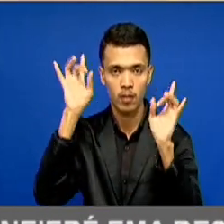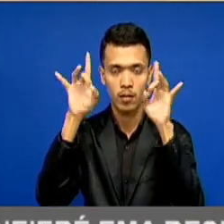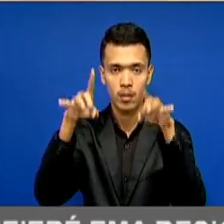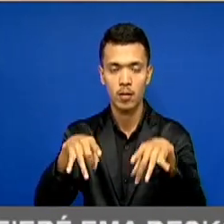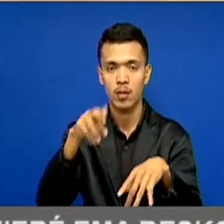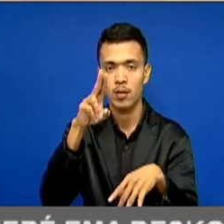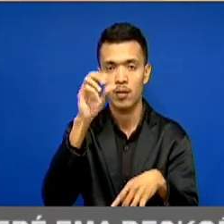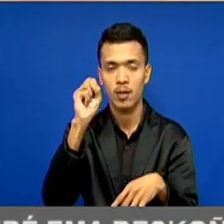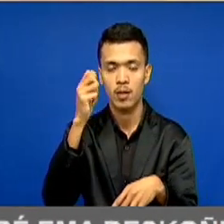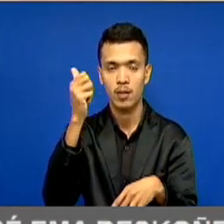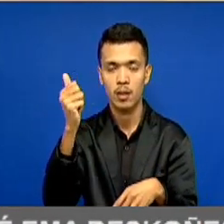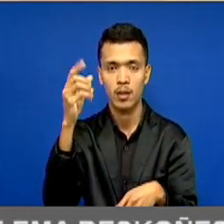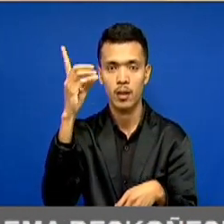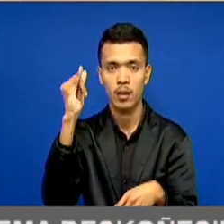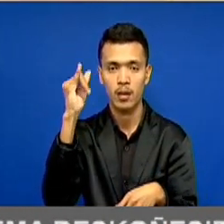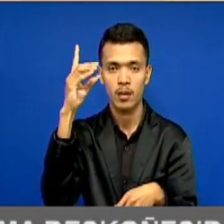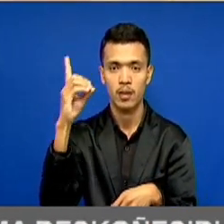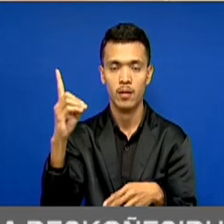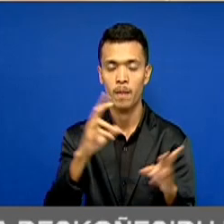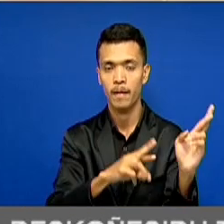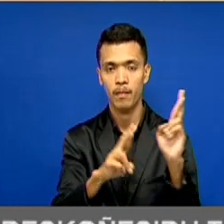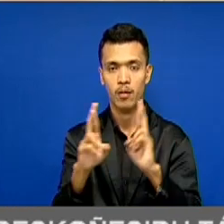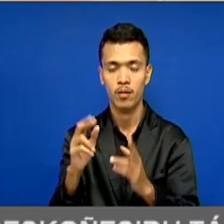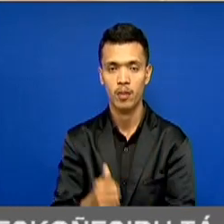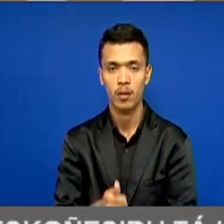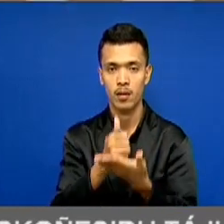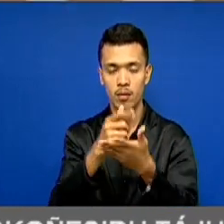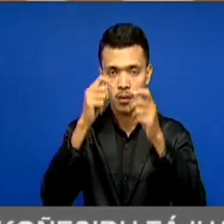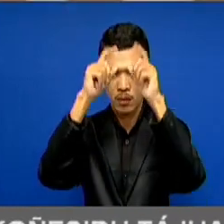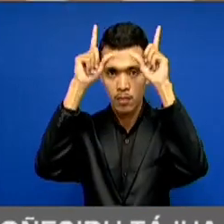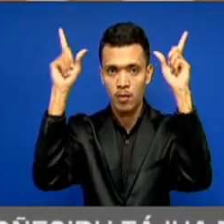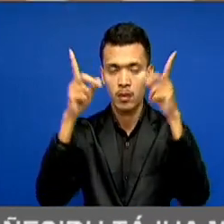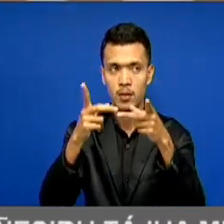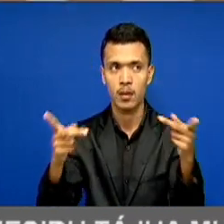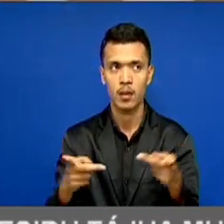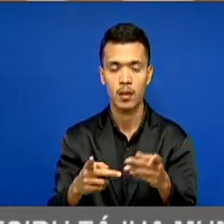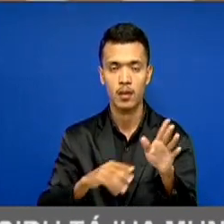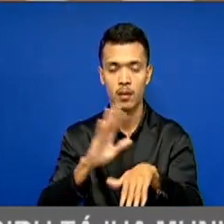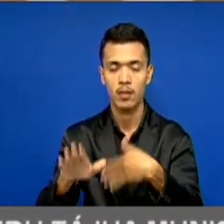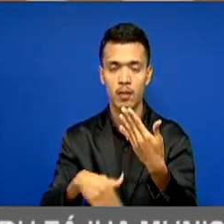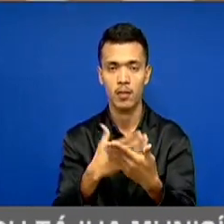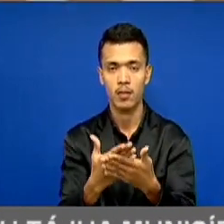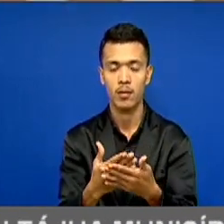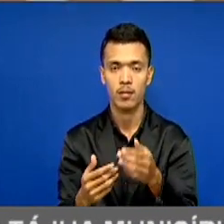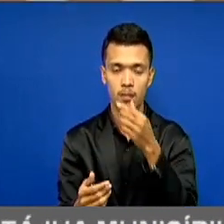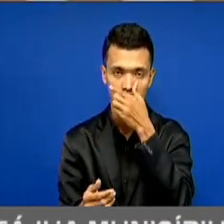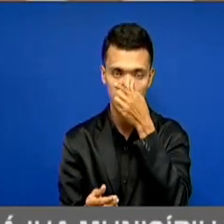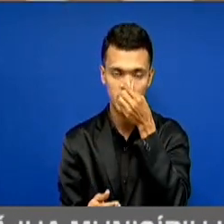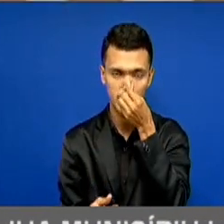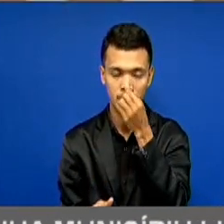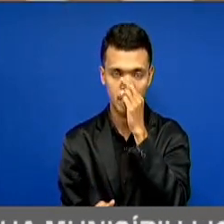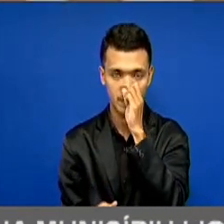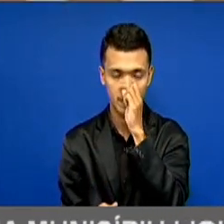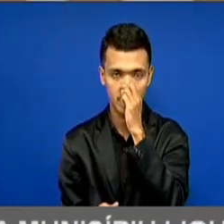USAID, pronto continua apoio governo Timor-Leste e a área roto. I would like to congratulate MSSI for taking